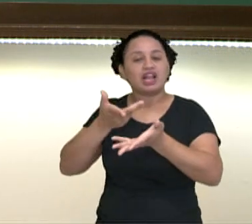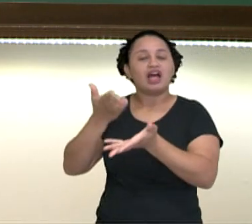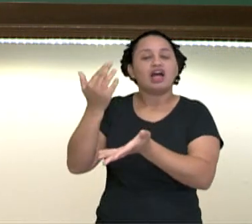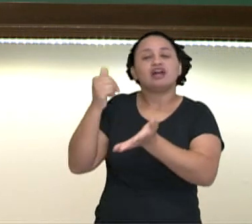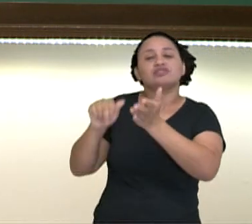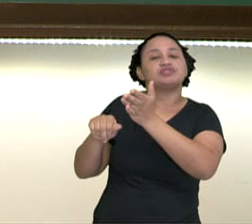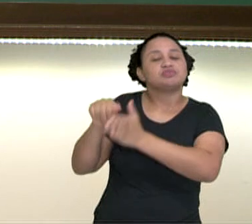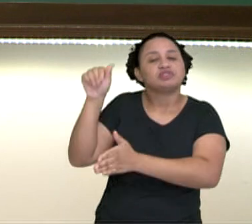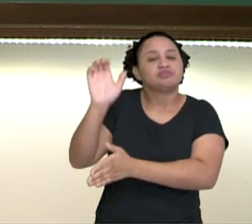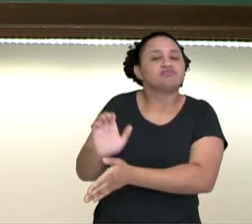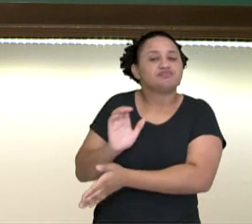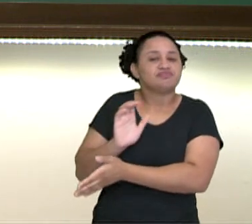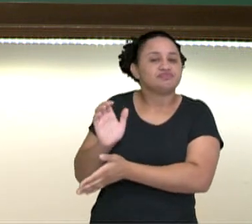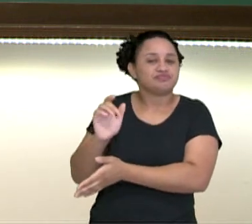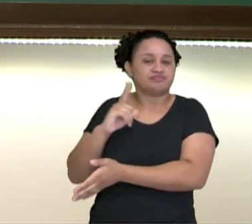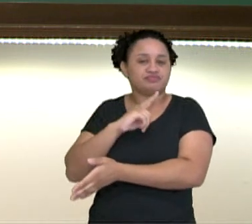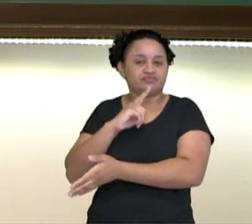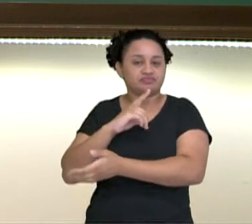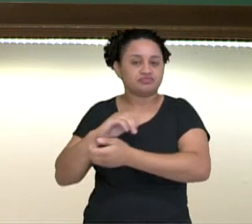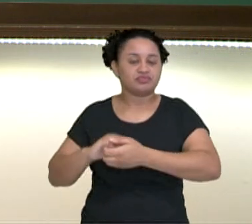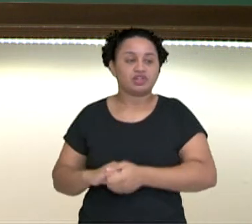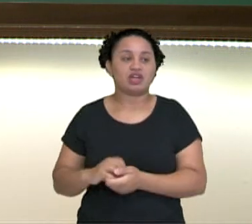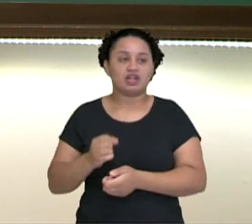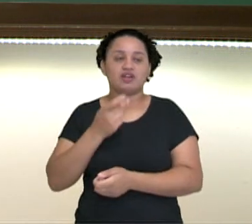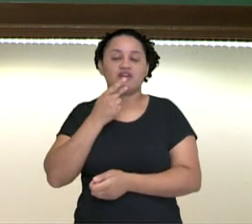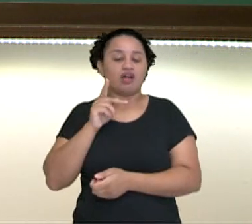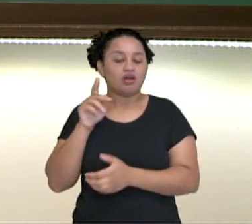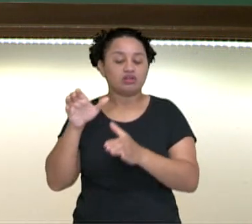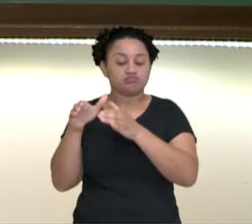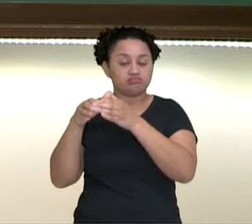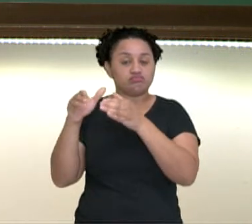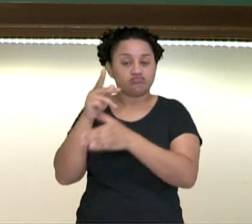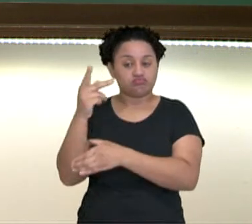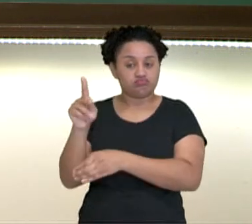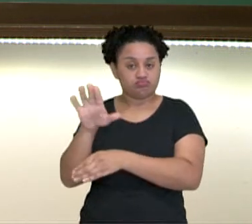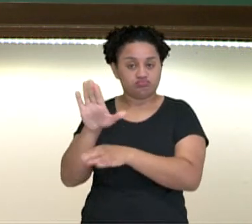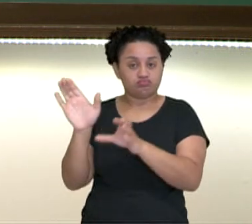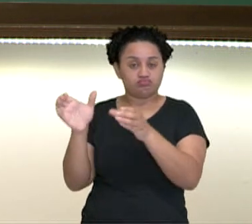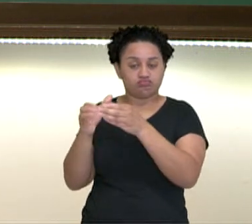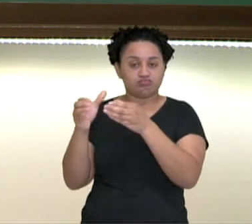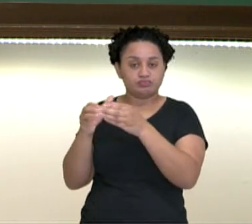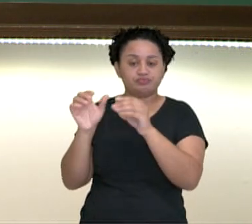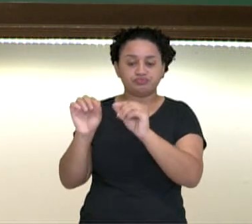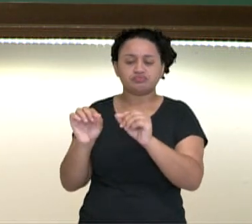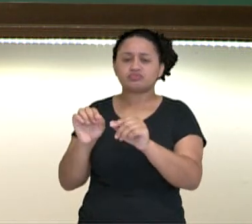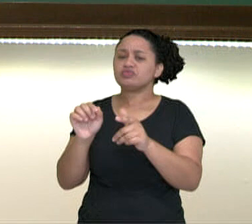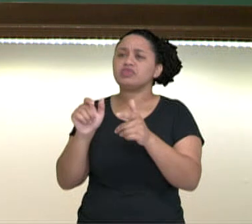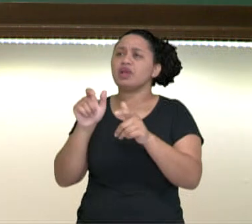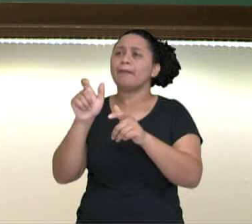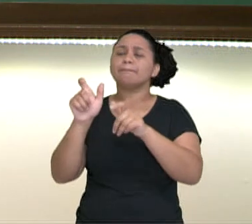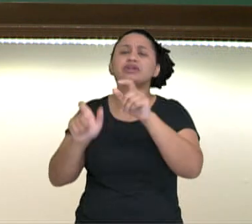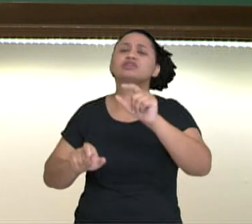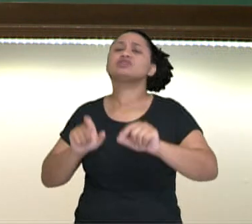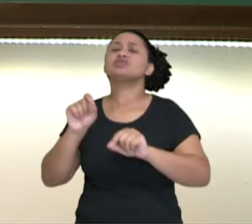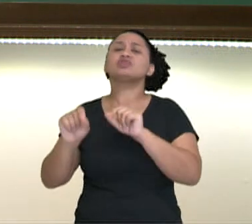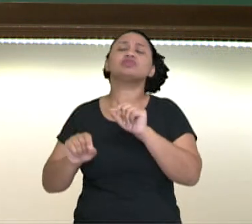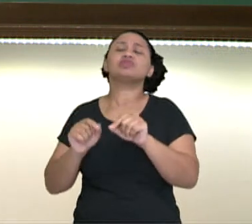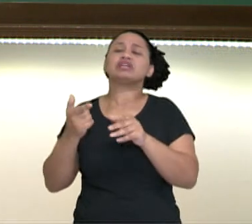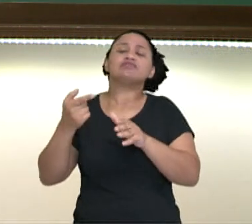cristãos. Essas ideias dos chamados cavadores, né? Ou seja, eram aqueles cavadores porque eles